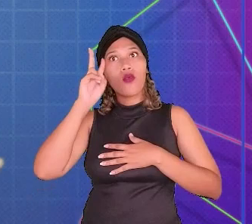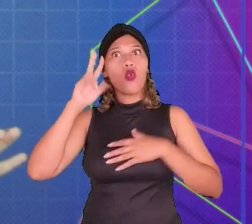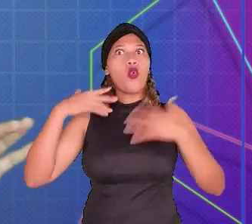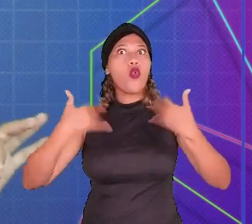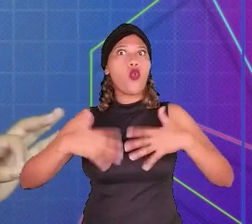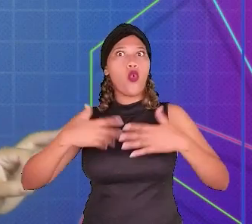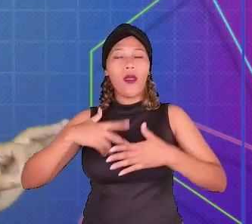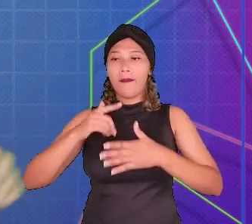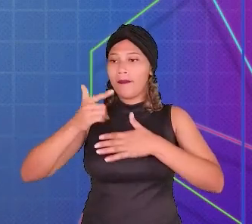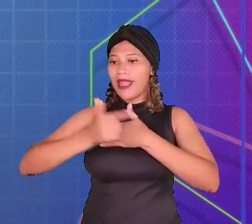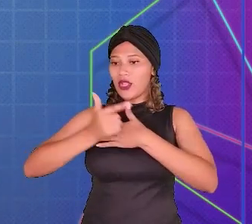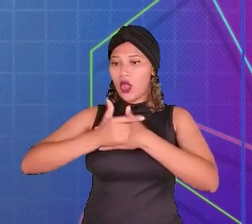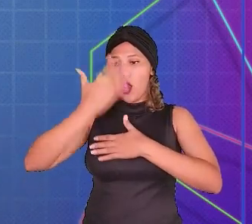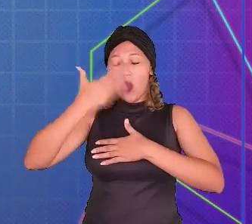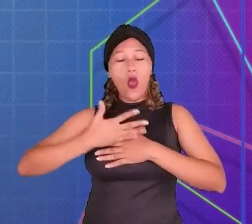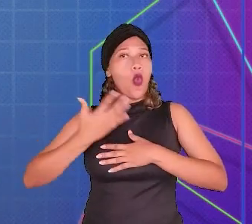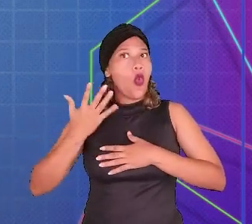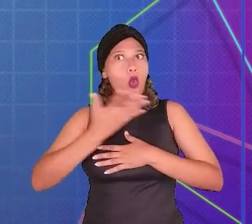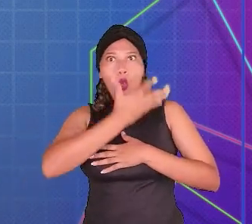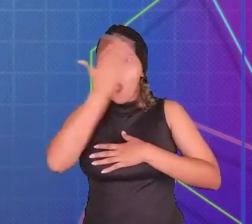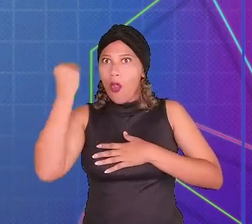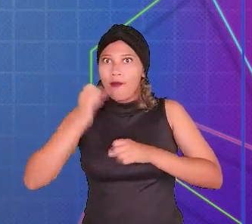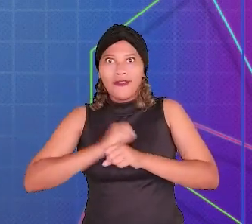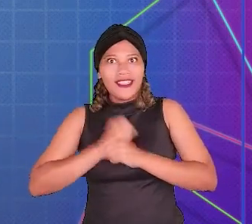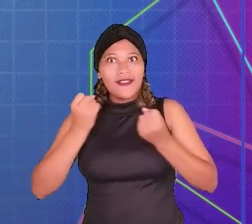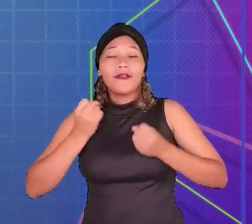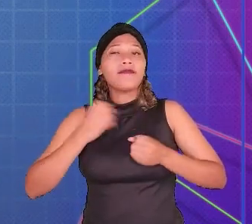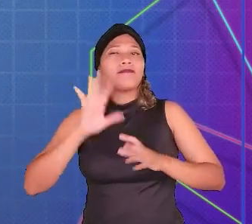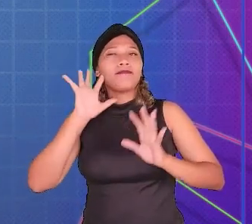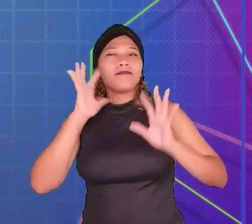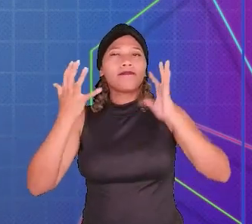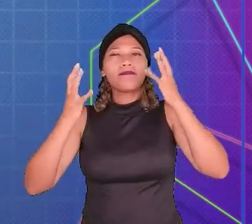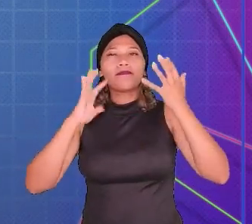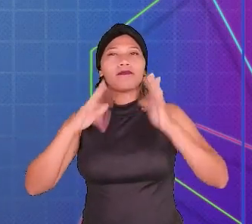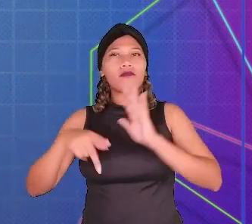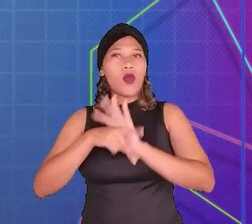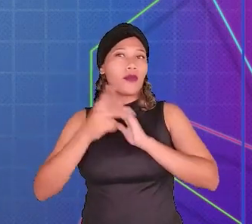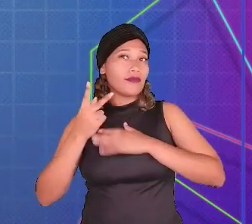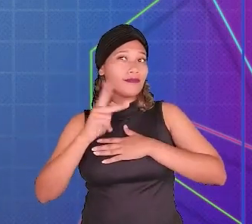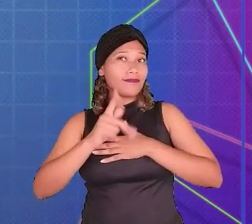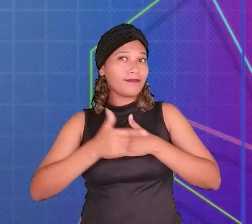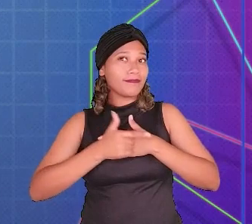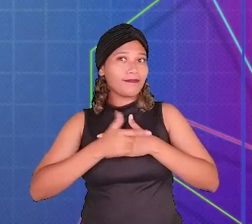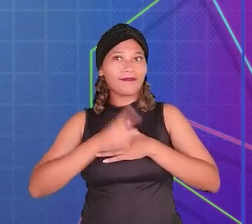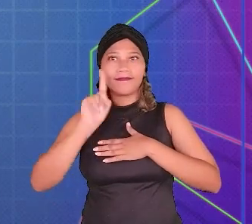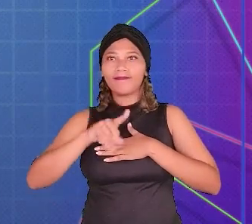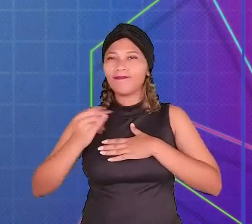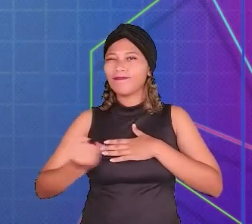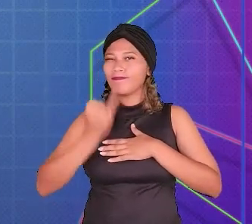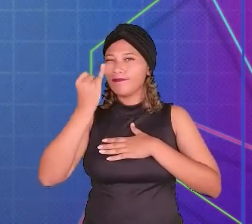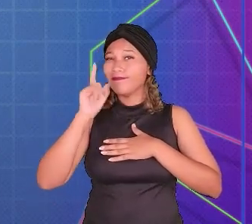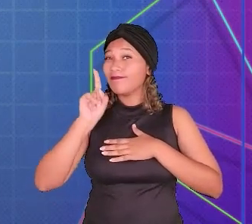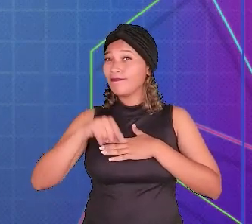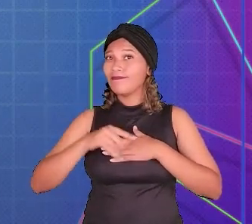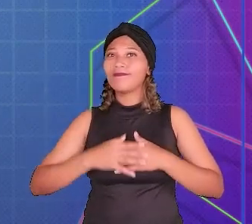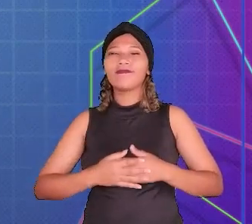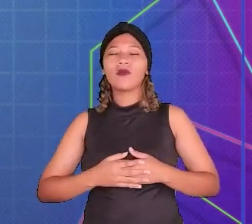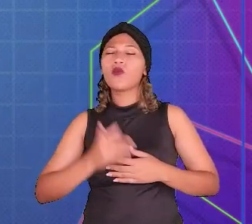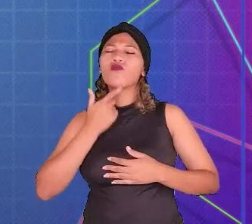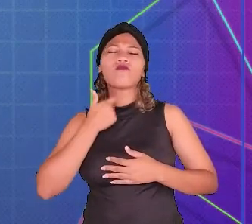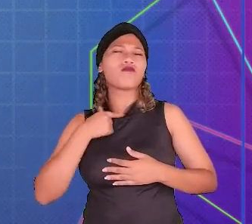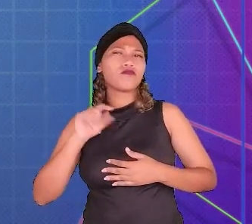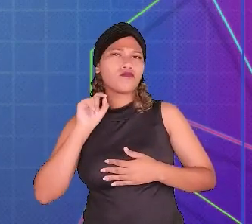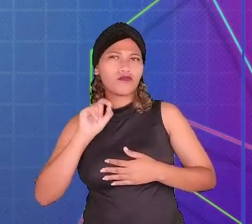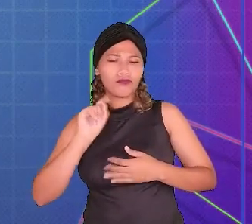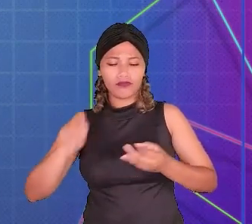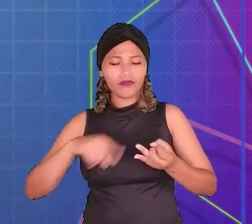personagem inesquecível. Em paralelo a isso, decidir qual vai ser o objetivo do seu personagem é fundamental. O que